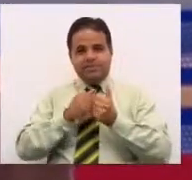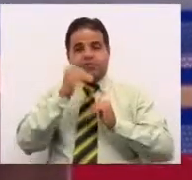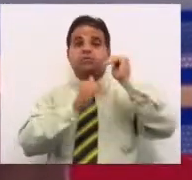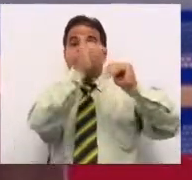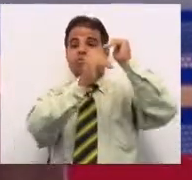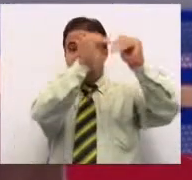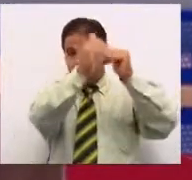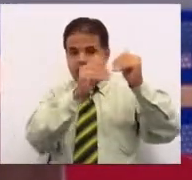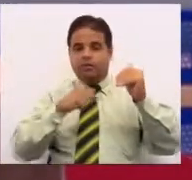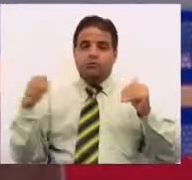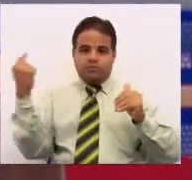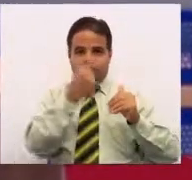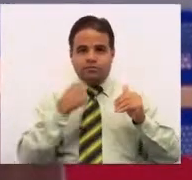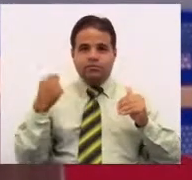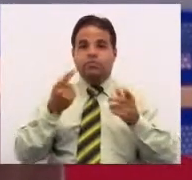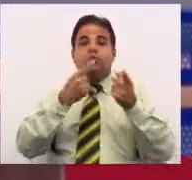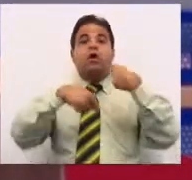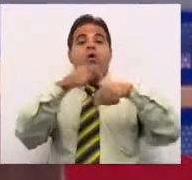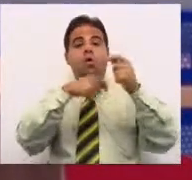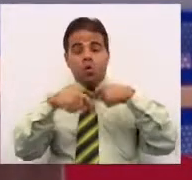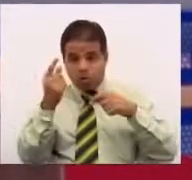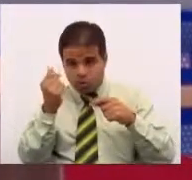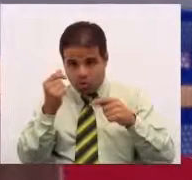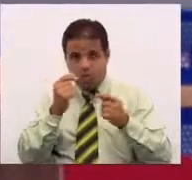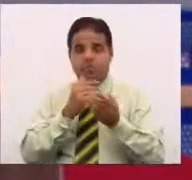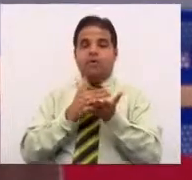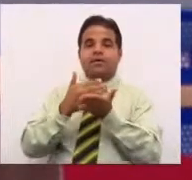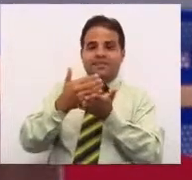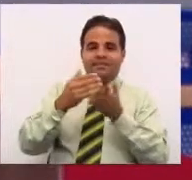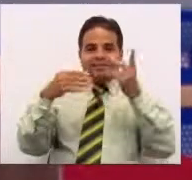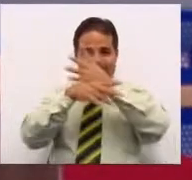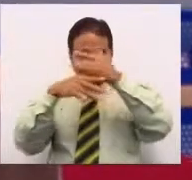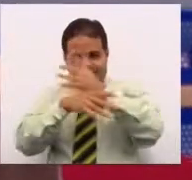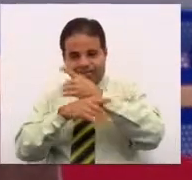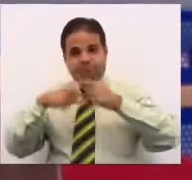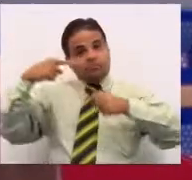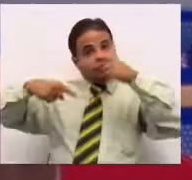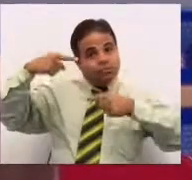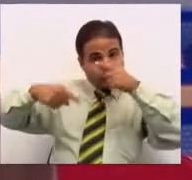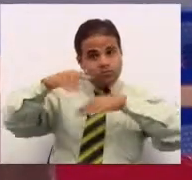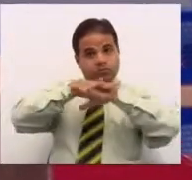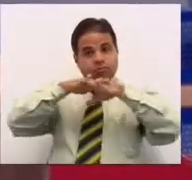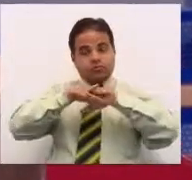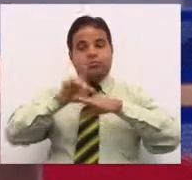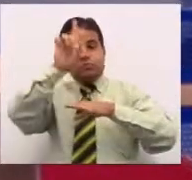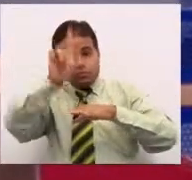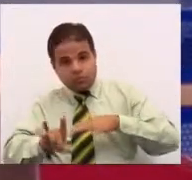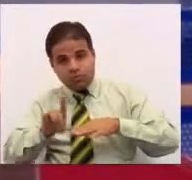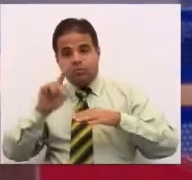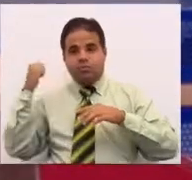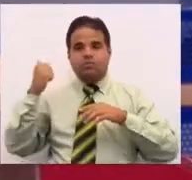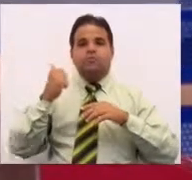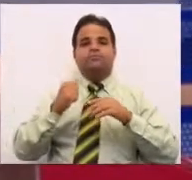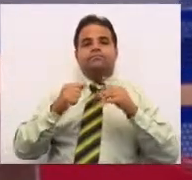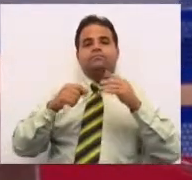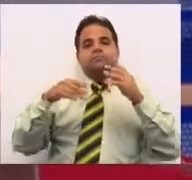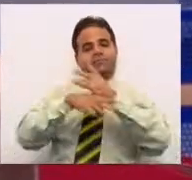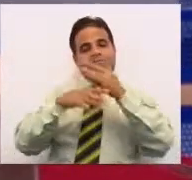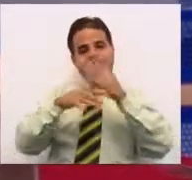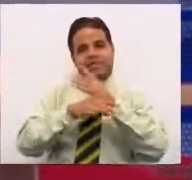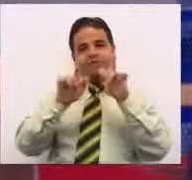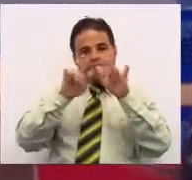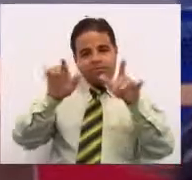Desenvolvimento Urbano e Econômico, os municípios da nossa cidade, para discutir o plano diretor da nossa cidade de Guarulhos, que